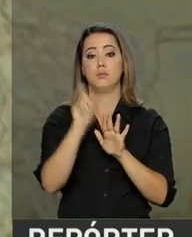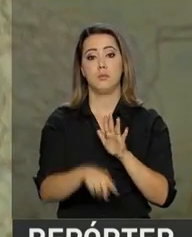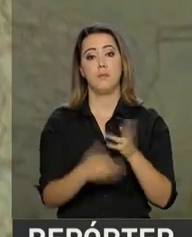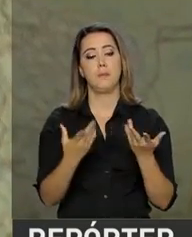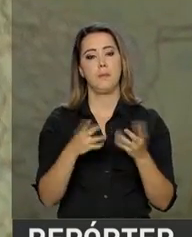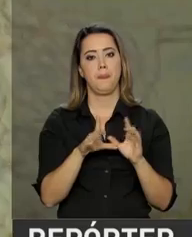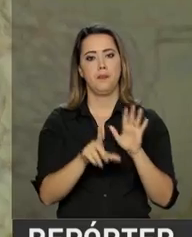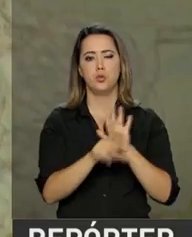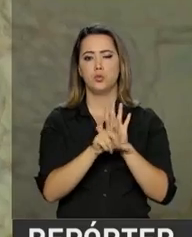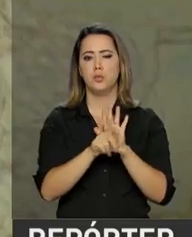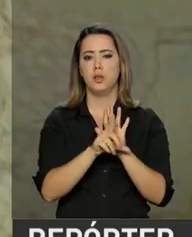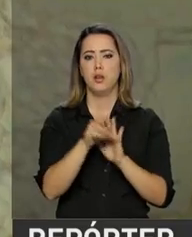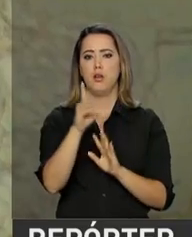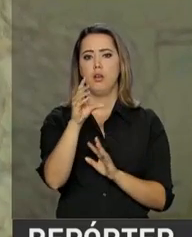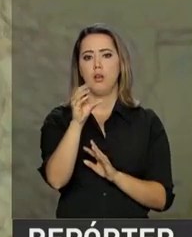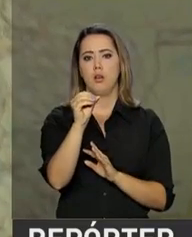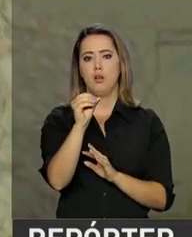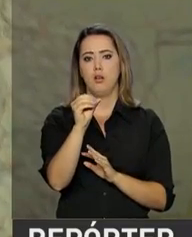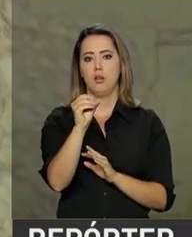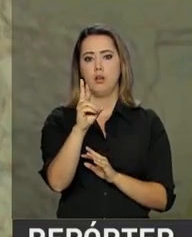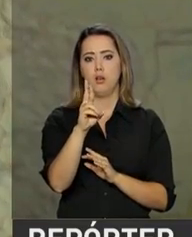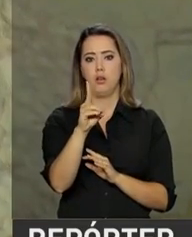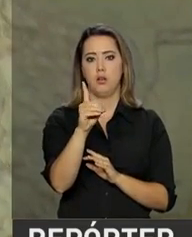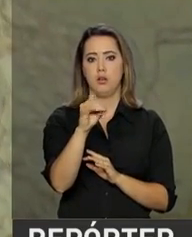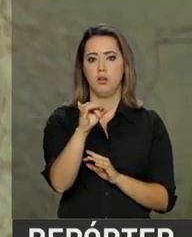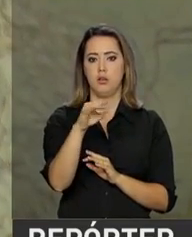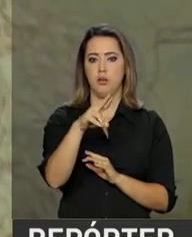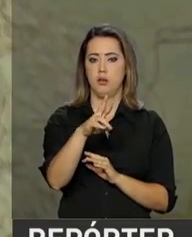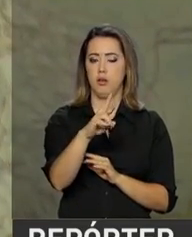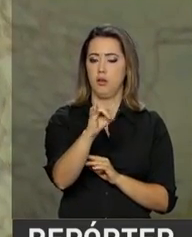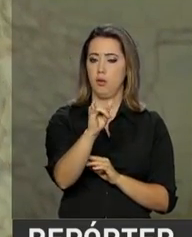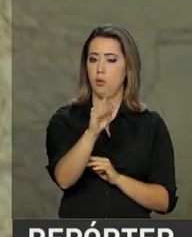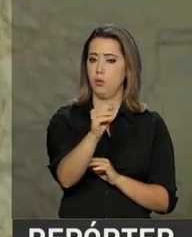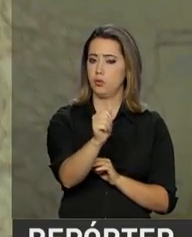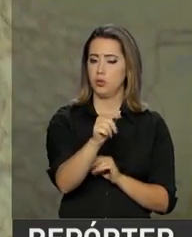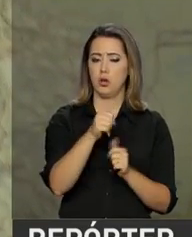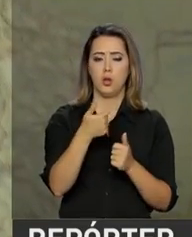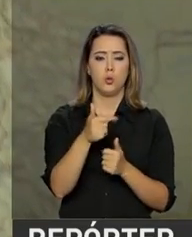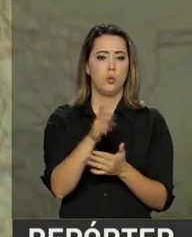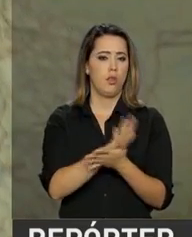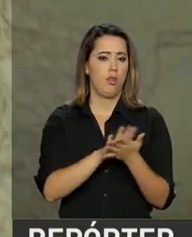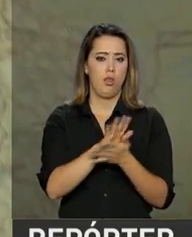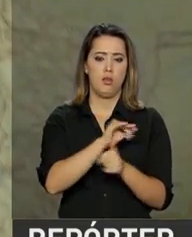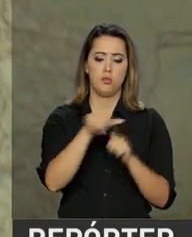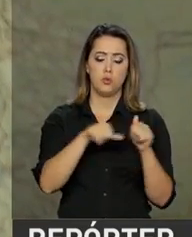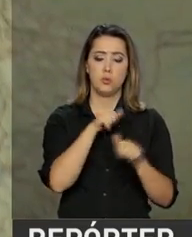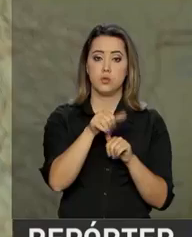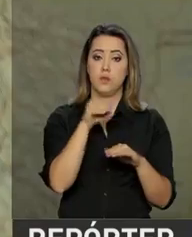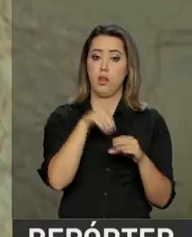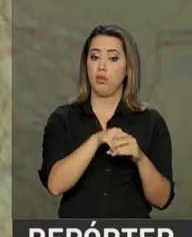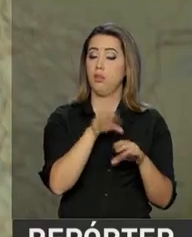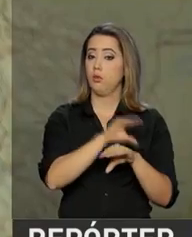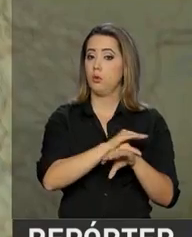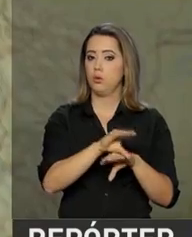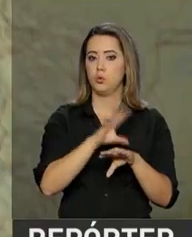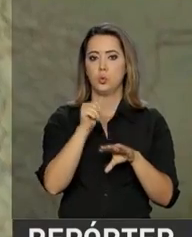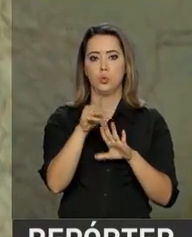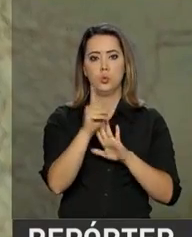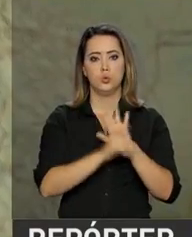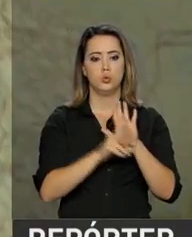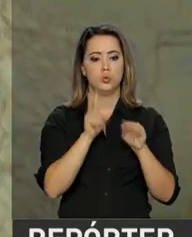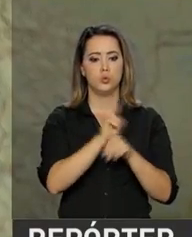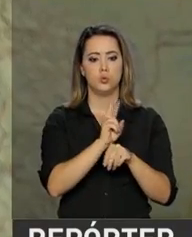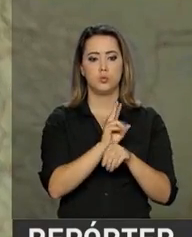lei ordinária não é uma mudança constitucional eh ela não altera em nada em absolutamente nada todos os direitos